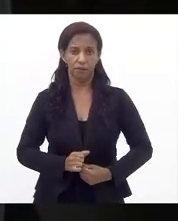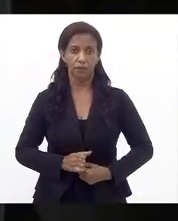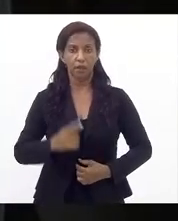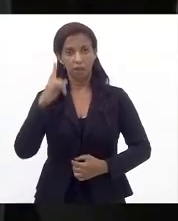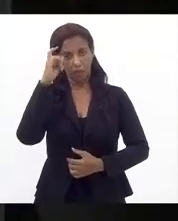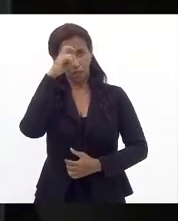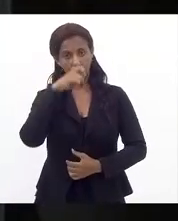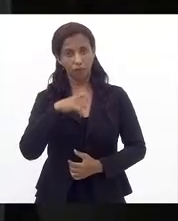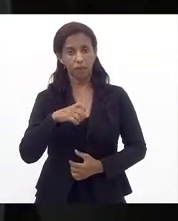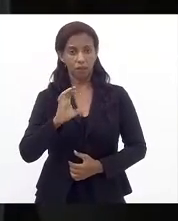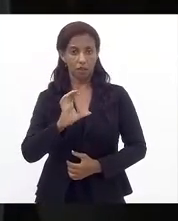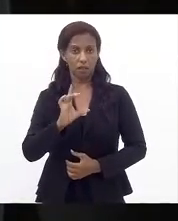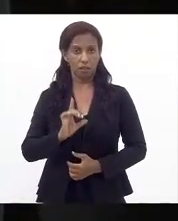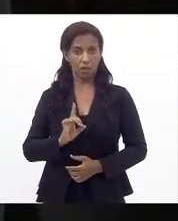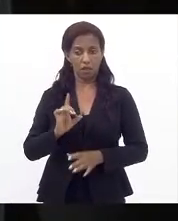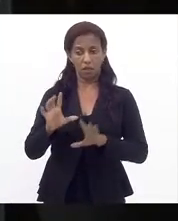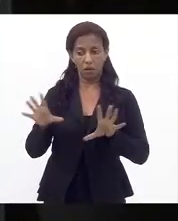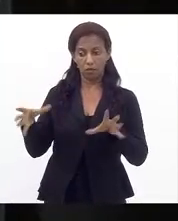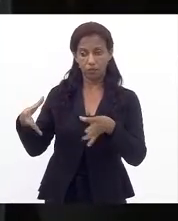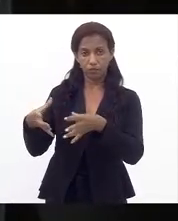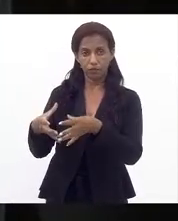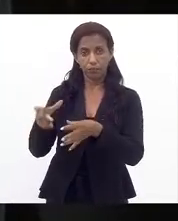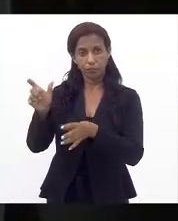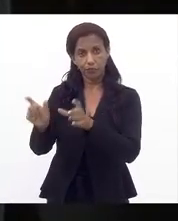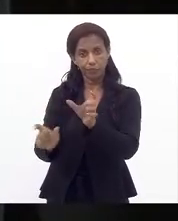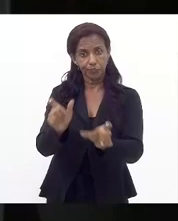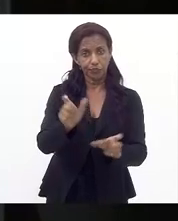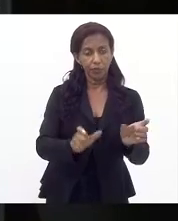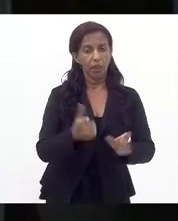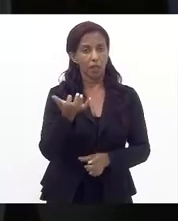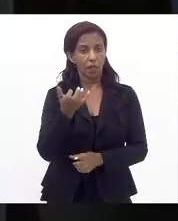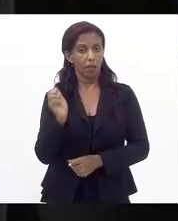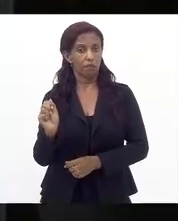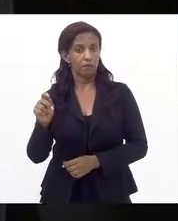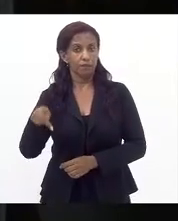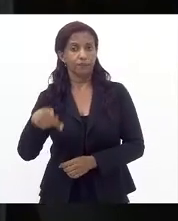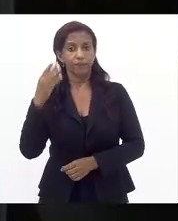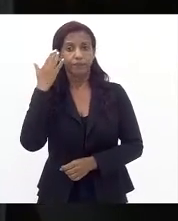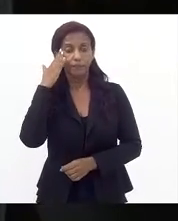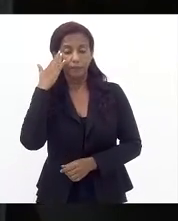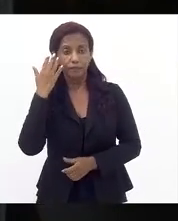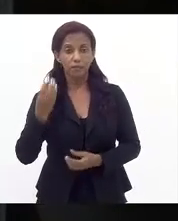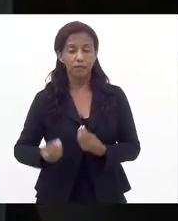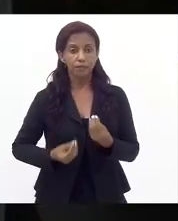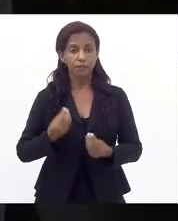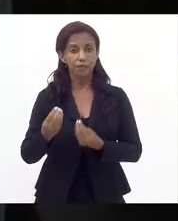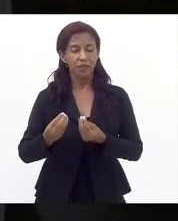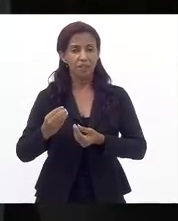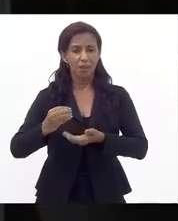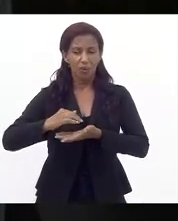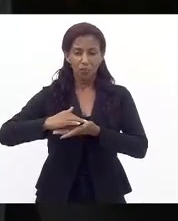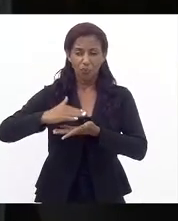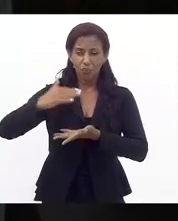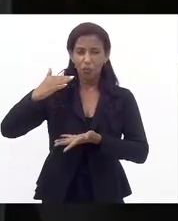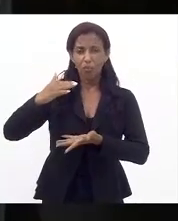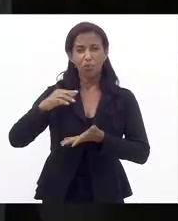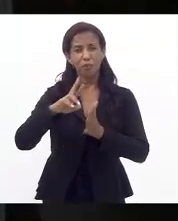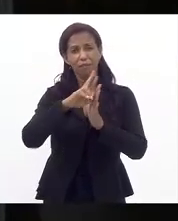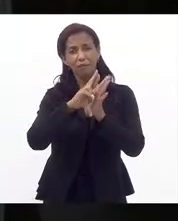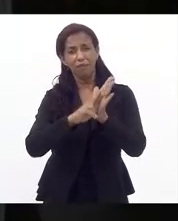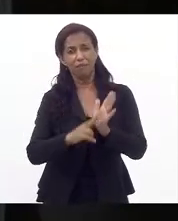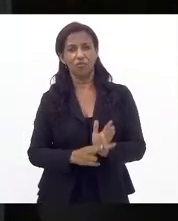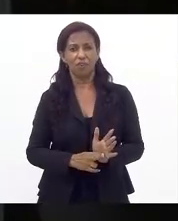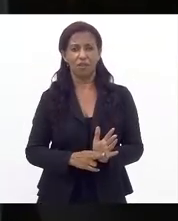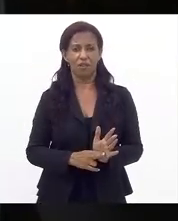difícil para o cidadão que tá que quer se aposentar entender é um volume de regras todo